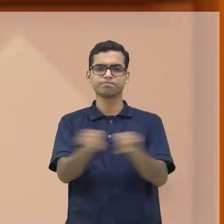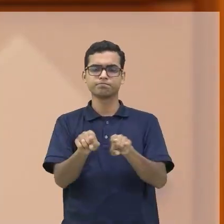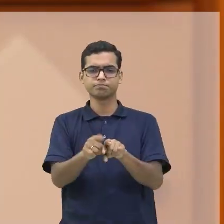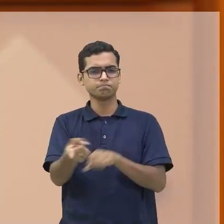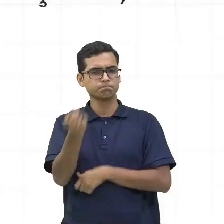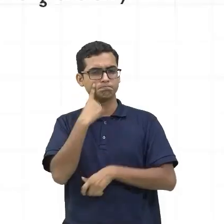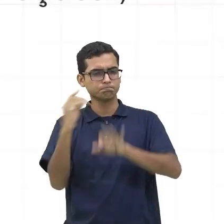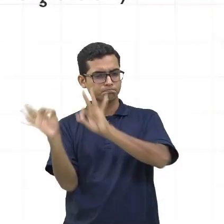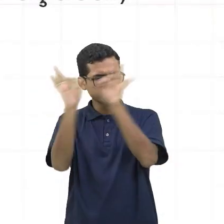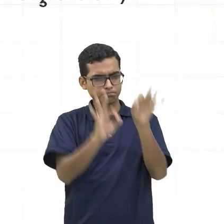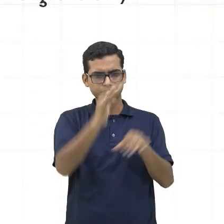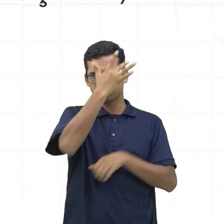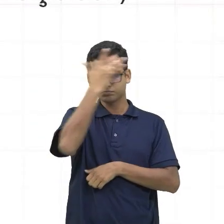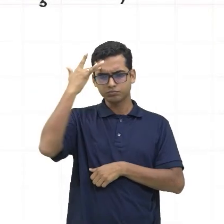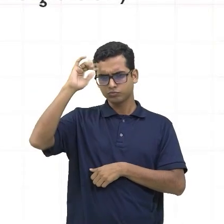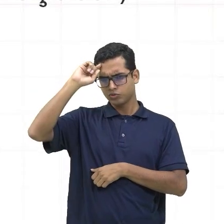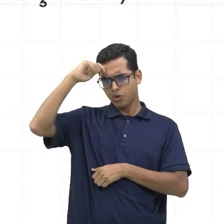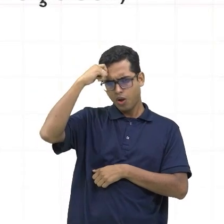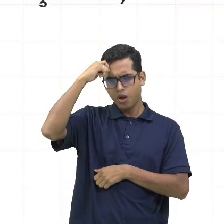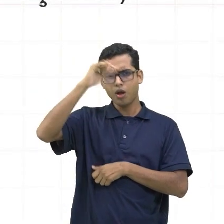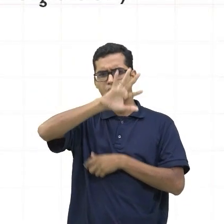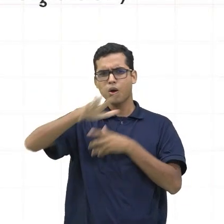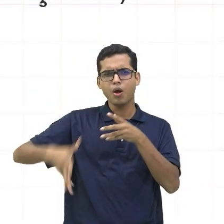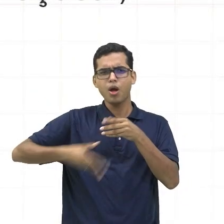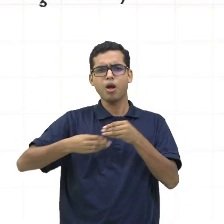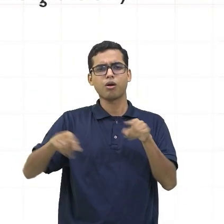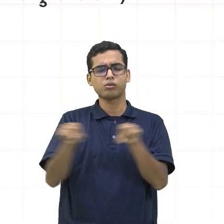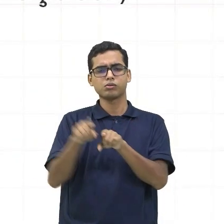contribuição dos negros, né, ou